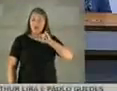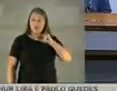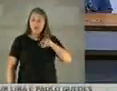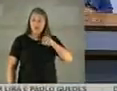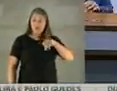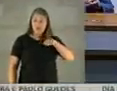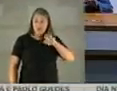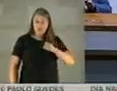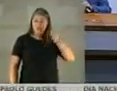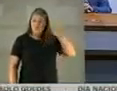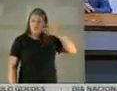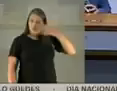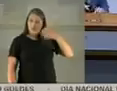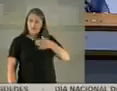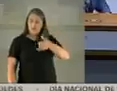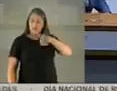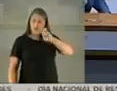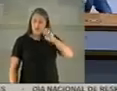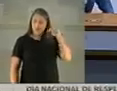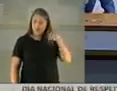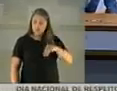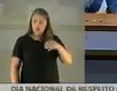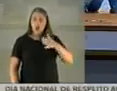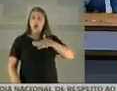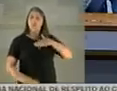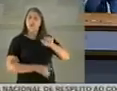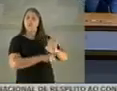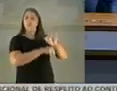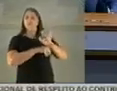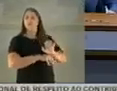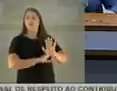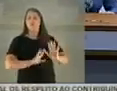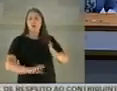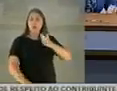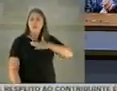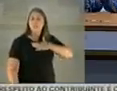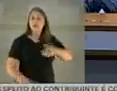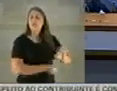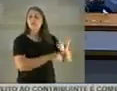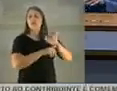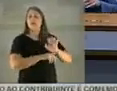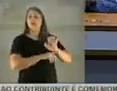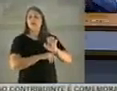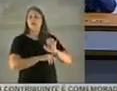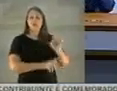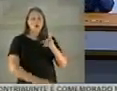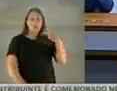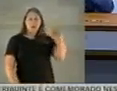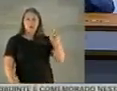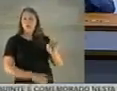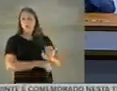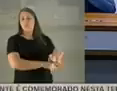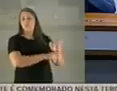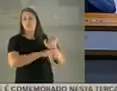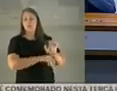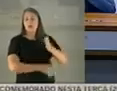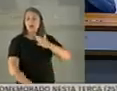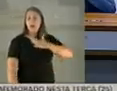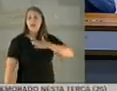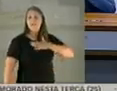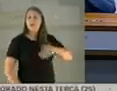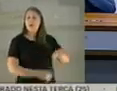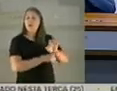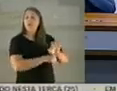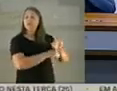minutos. É meu estado. É meu estado. É o estado de Vossa Excelência, mas Vossa Excelência é o presidente da comissão. Não é seu estado. Vossa Excelência é o presidente da comissão. É